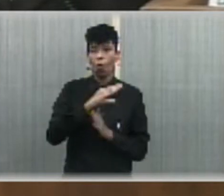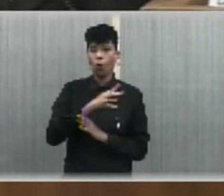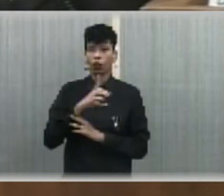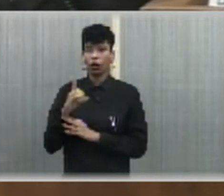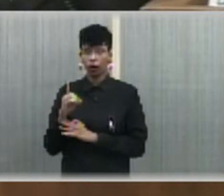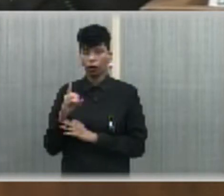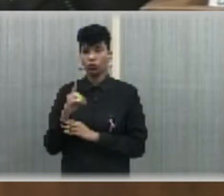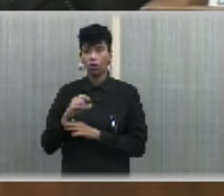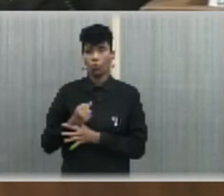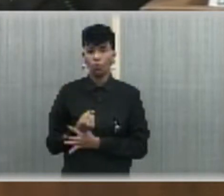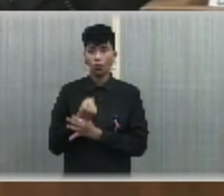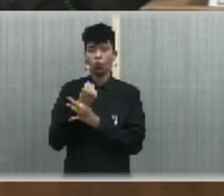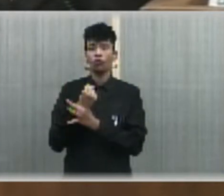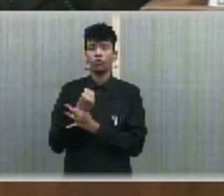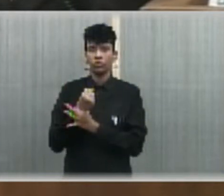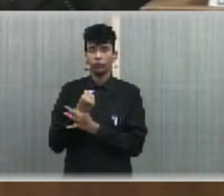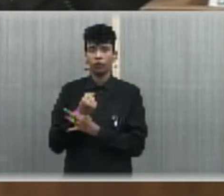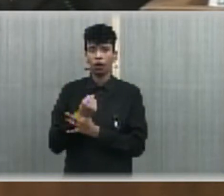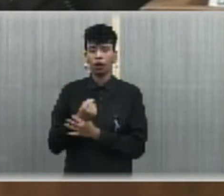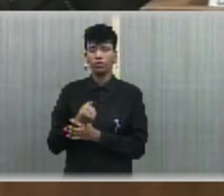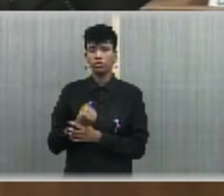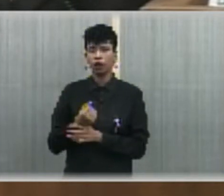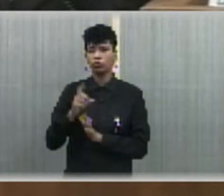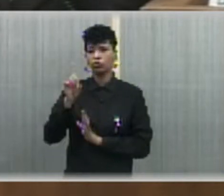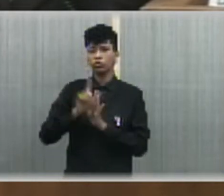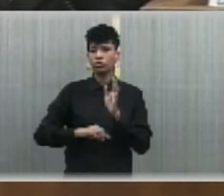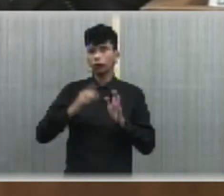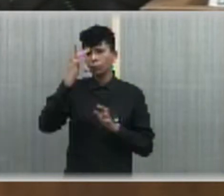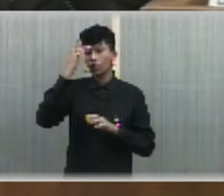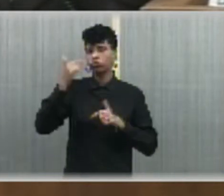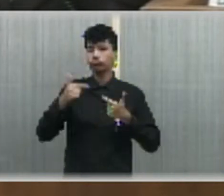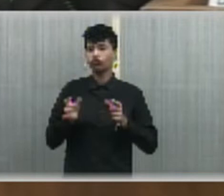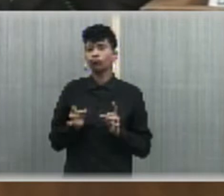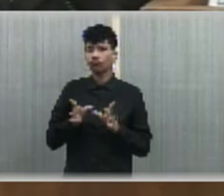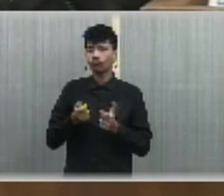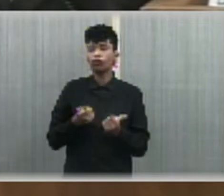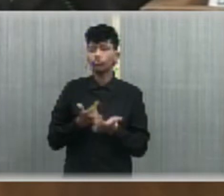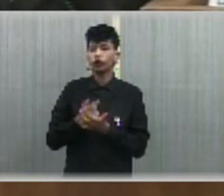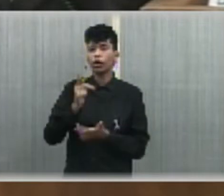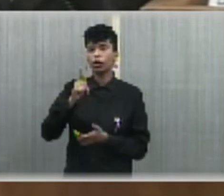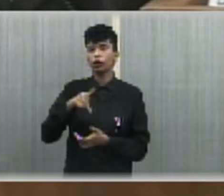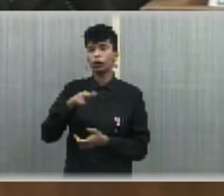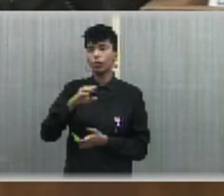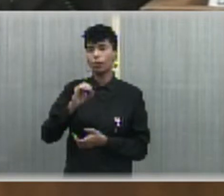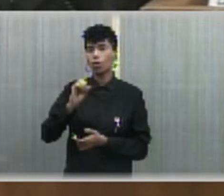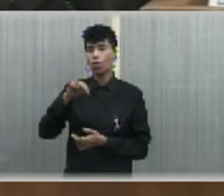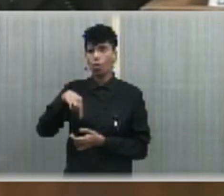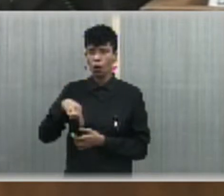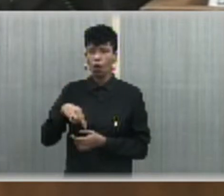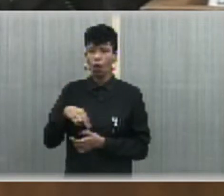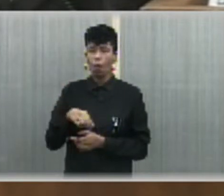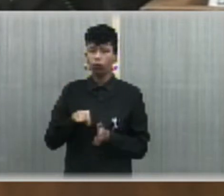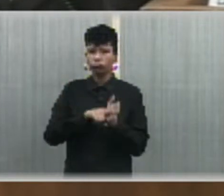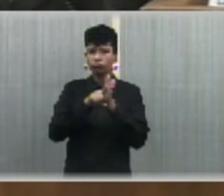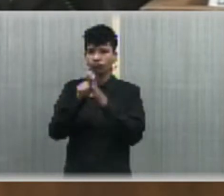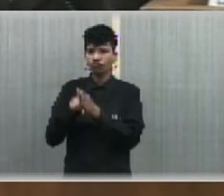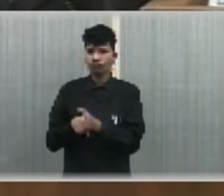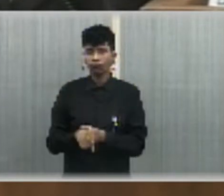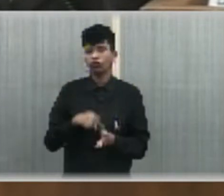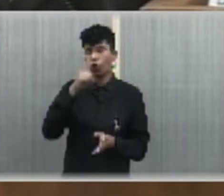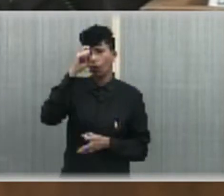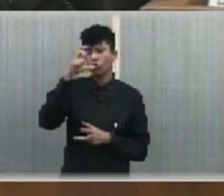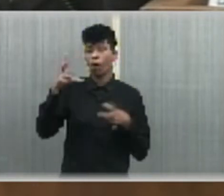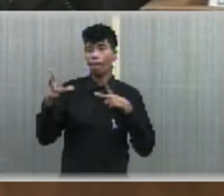Programa de Proteção e Defesa do Consumidor do Ministério Público, PROCON, solicitando fiscalização dos hospitais privados